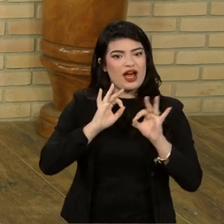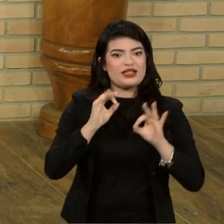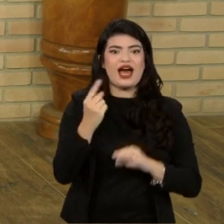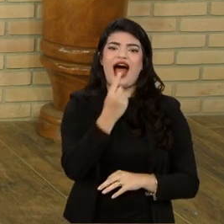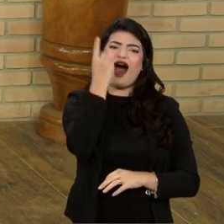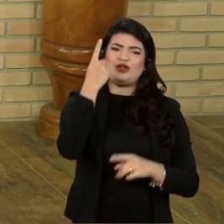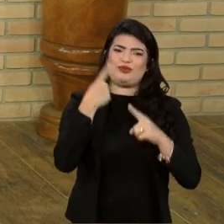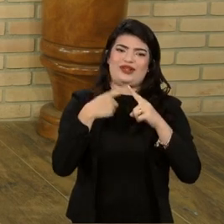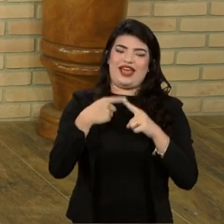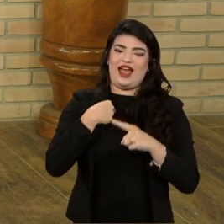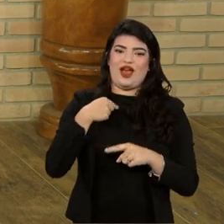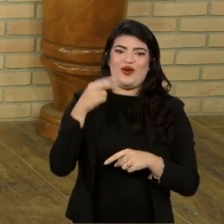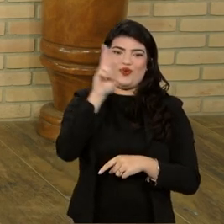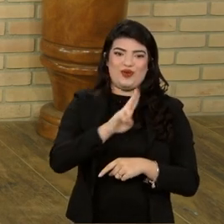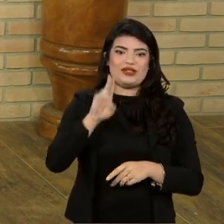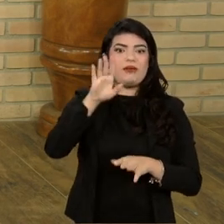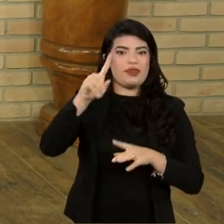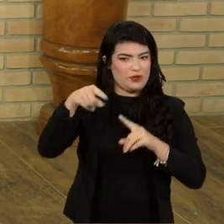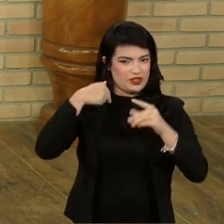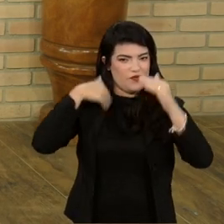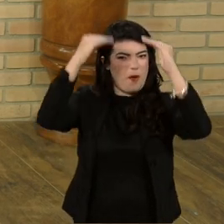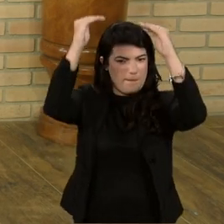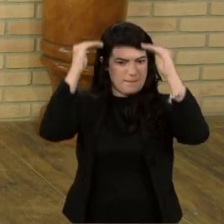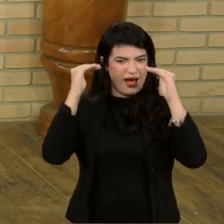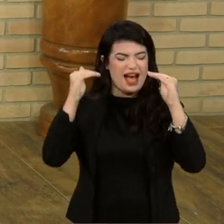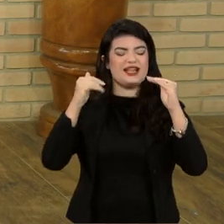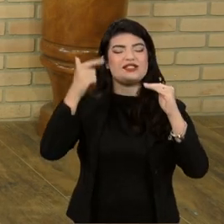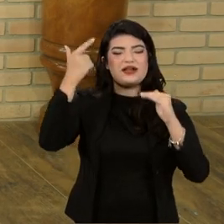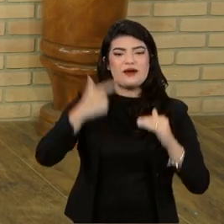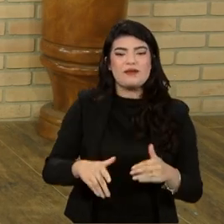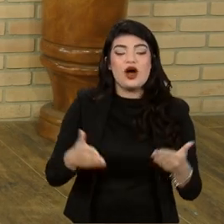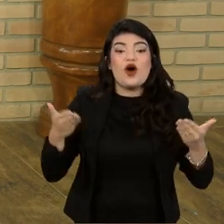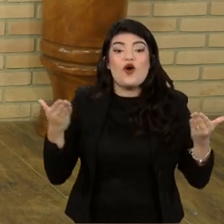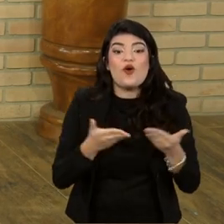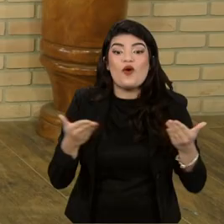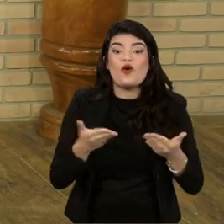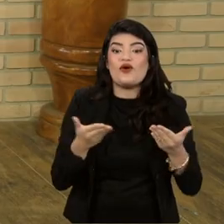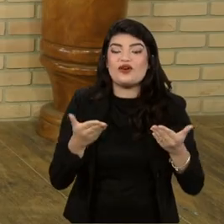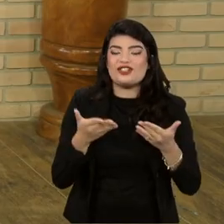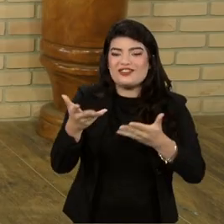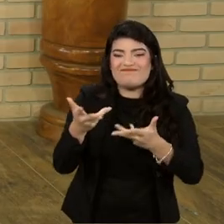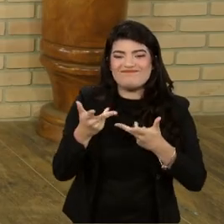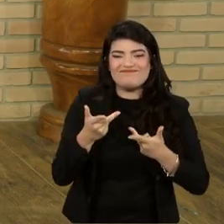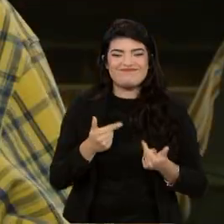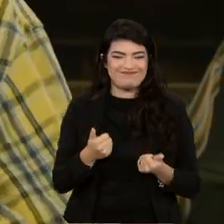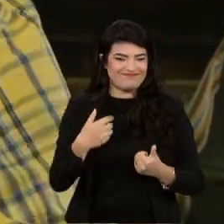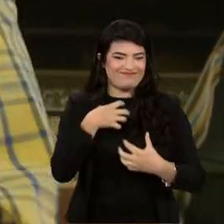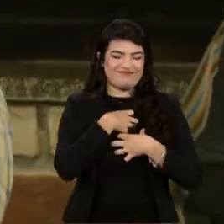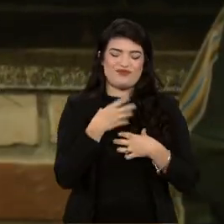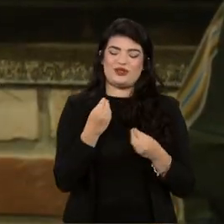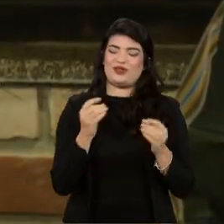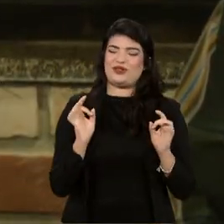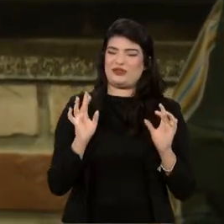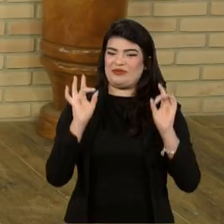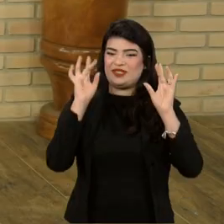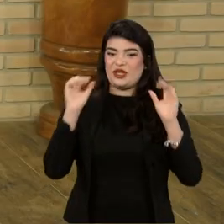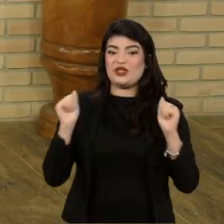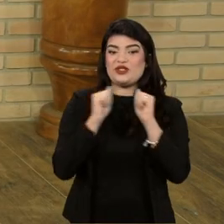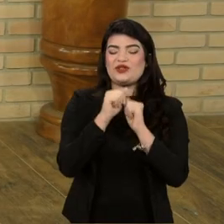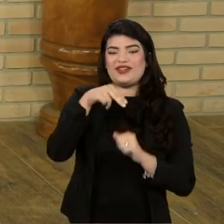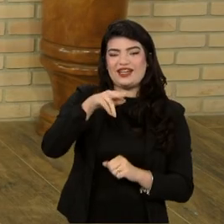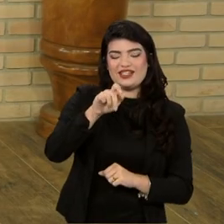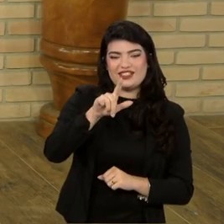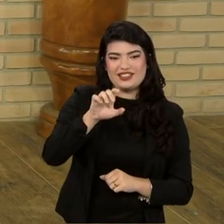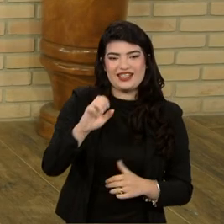mais alto que você, mas depois vou baixar, tá bom? É isso. E hoje, recebendo você aqui, é uma honra para mim, para a Ângela, para a nossa